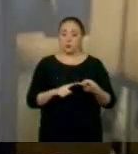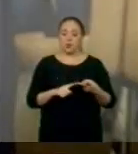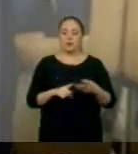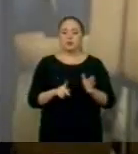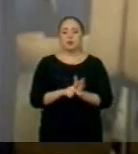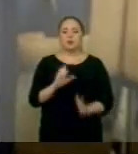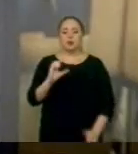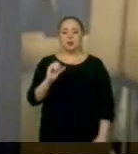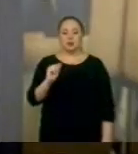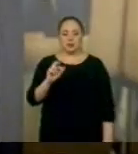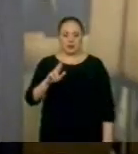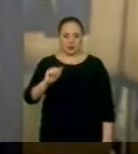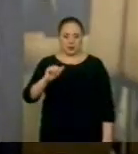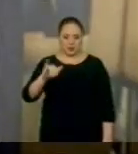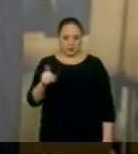Carajás,